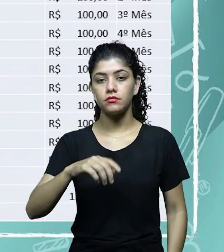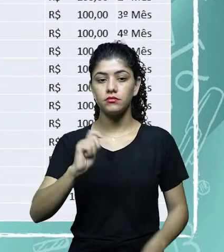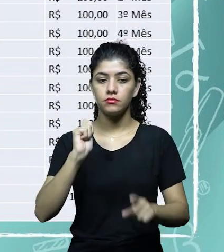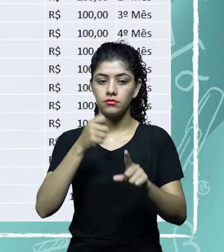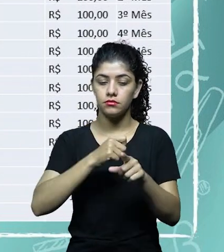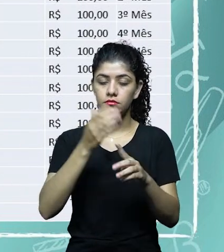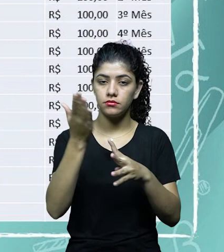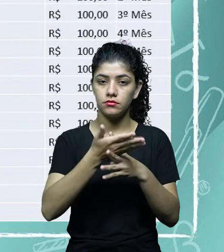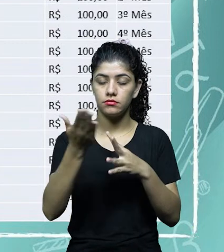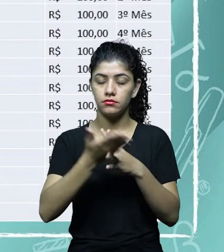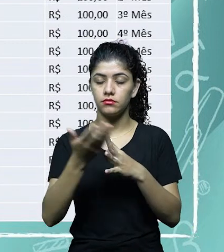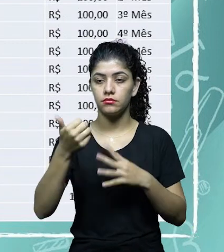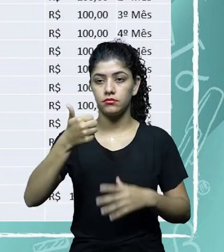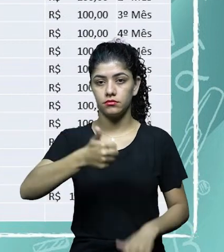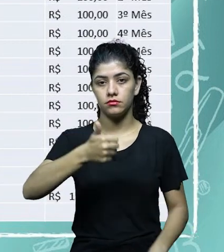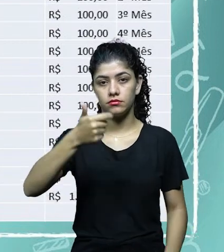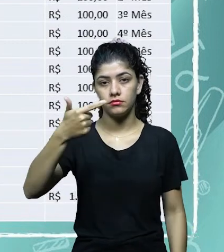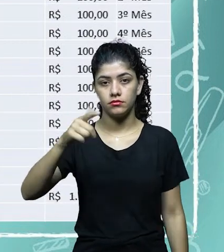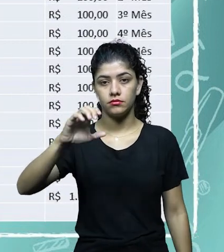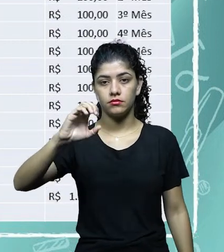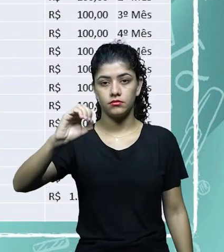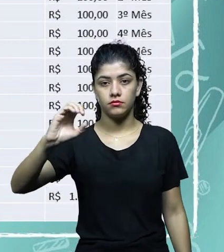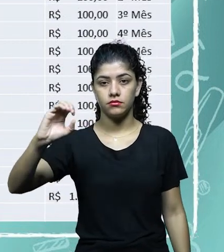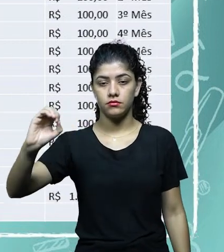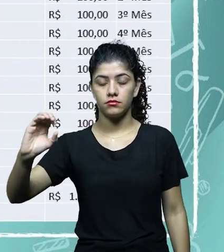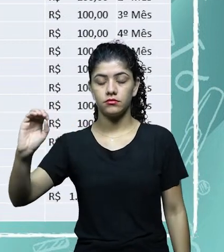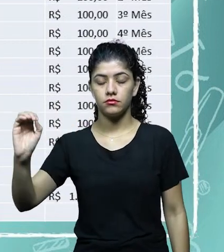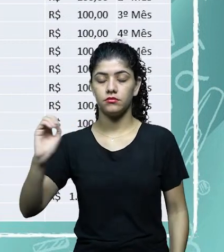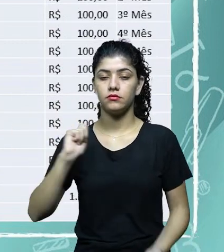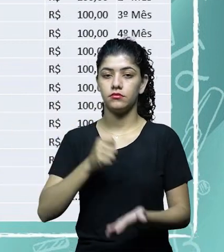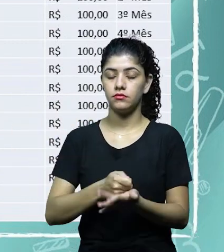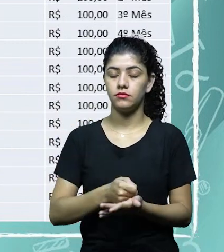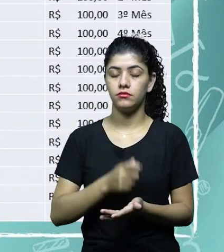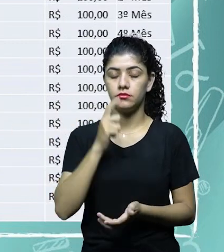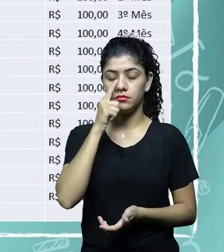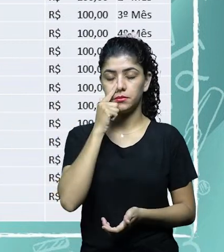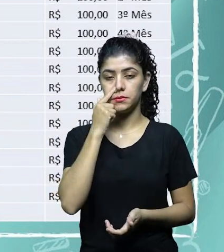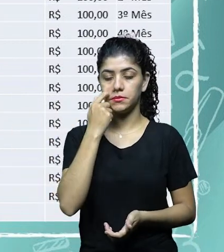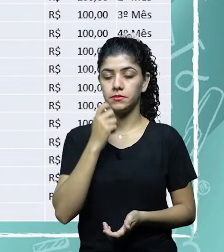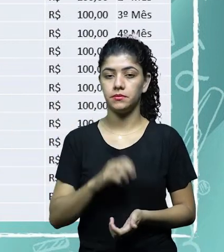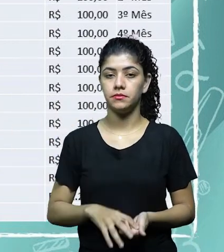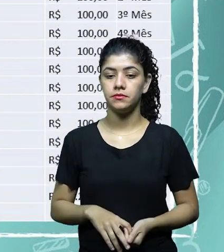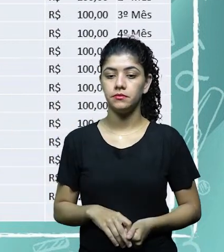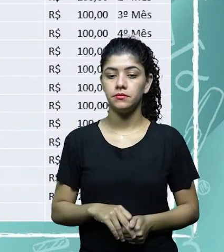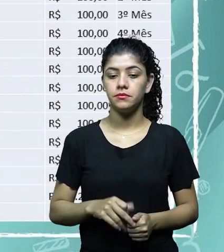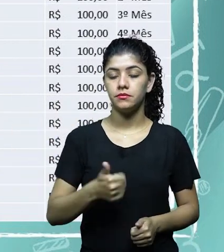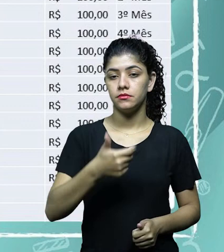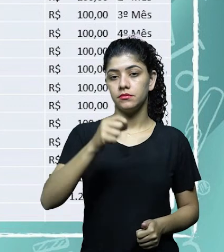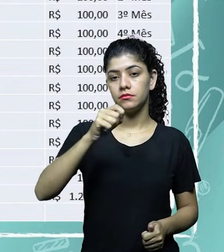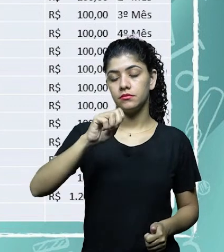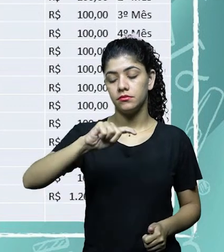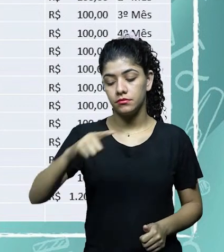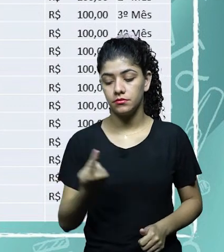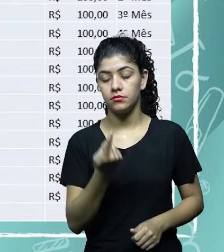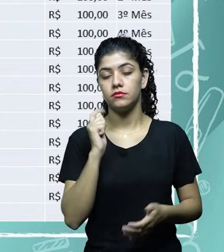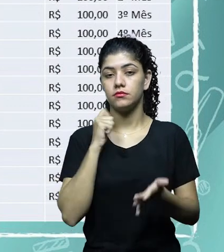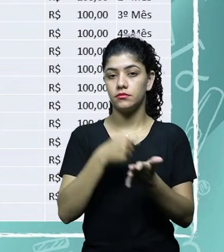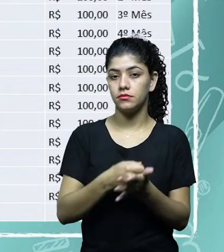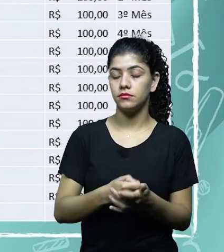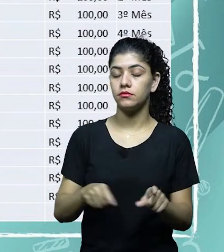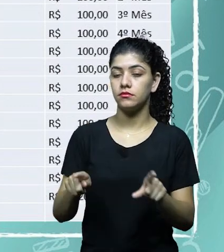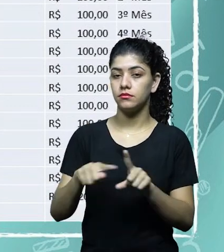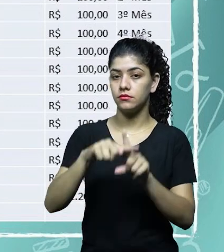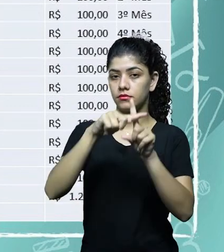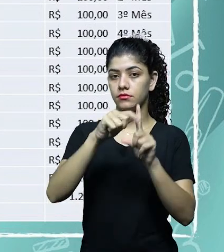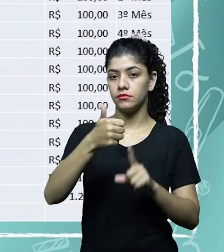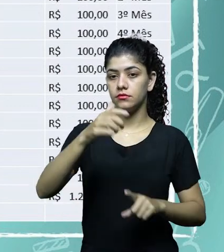de R$1.100, que é o quê? Que foi R$100 referente à prestação, mais são R$1.000 referente à prestação,